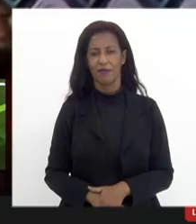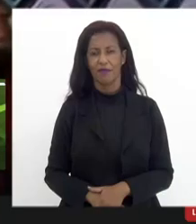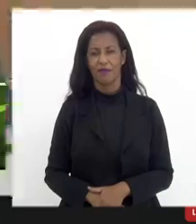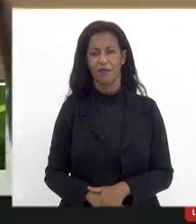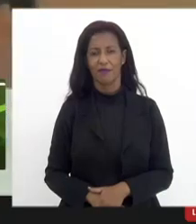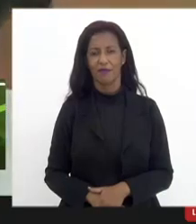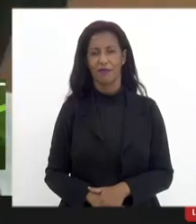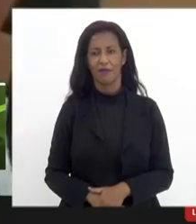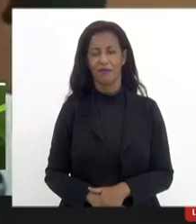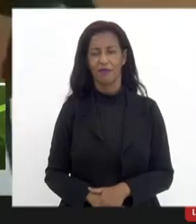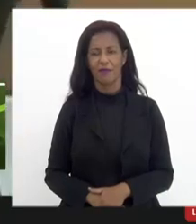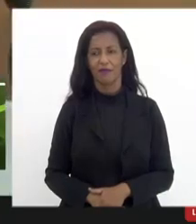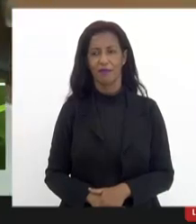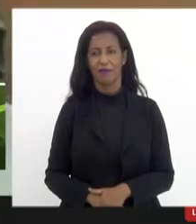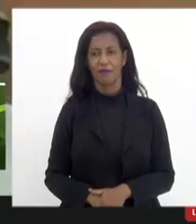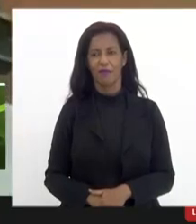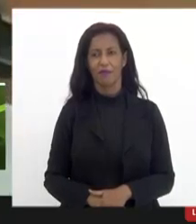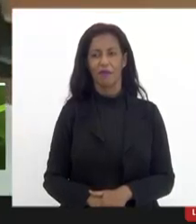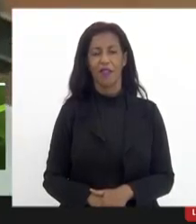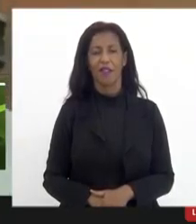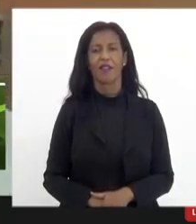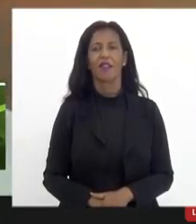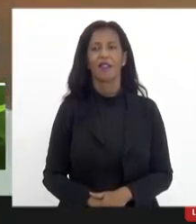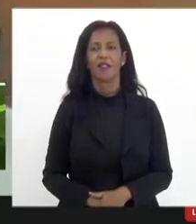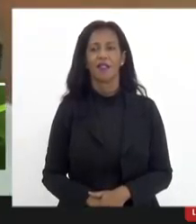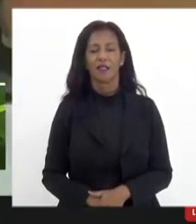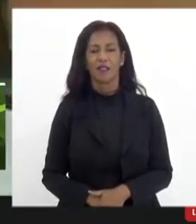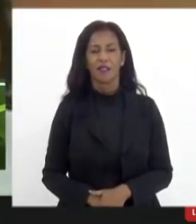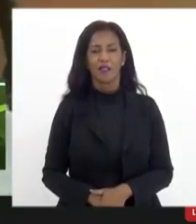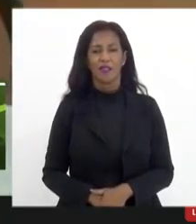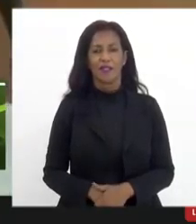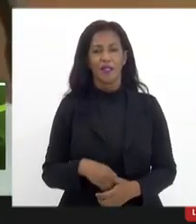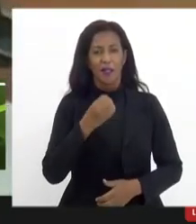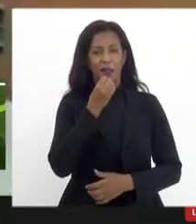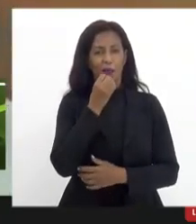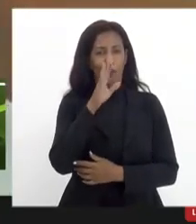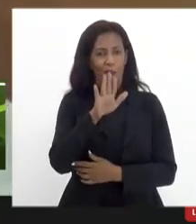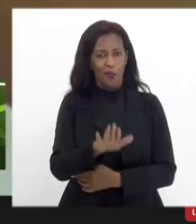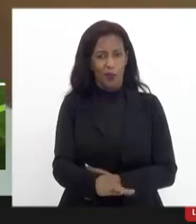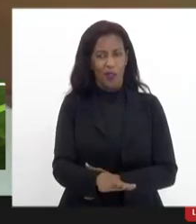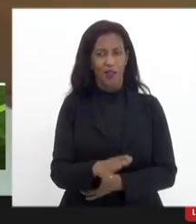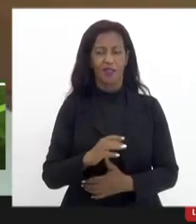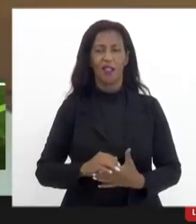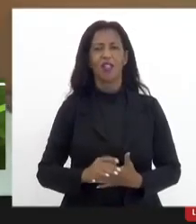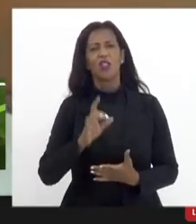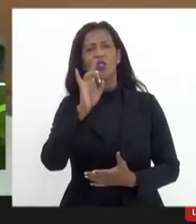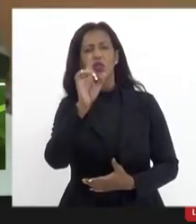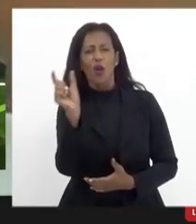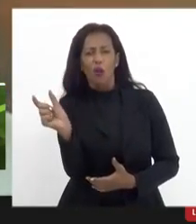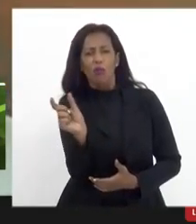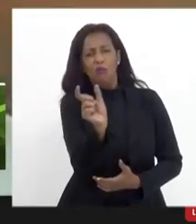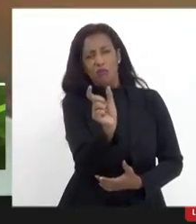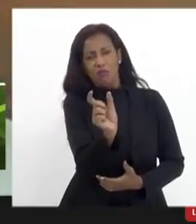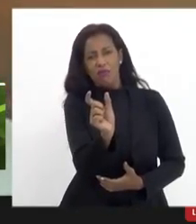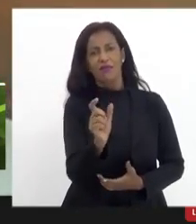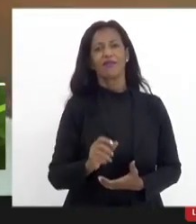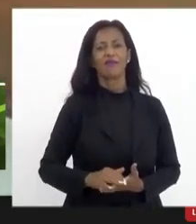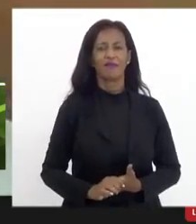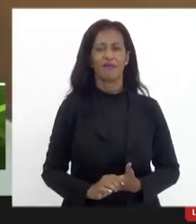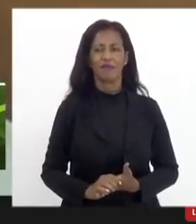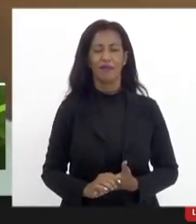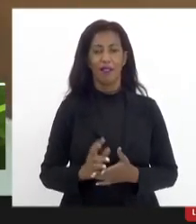Boa tarde. Opa, mestre Dengo. Opa. Então, nós queríamos só colocar para vocês que